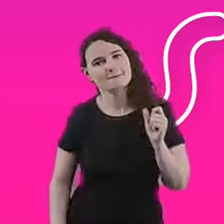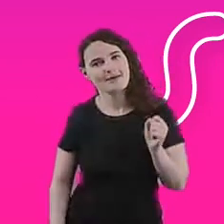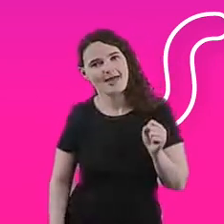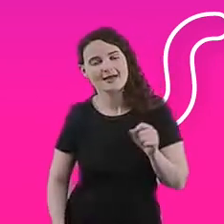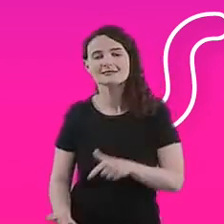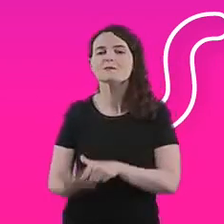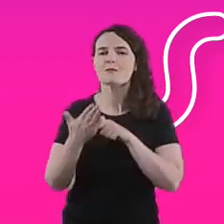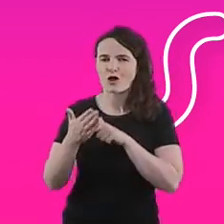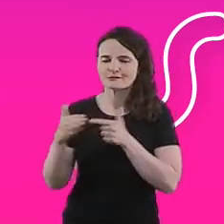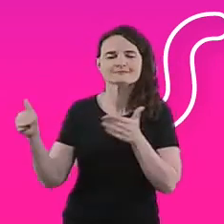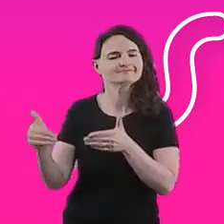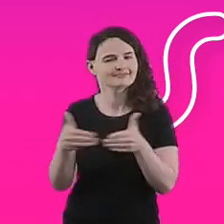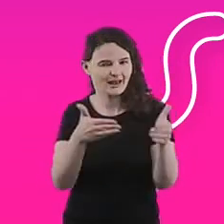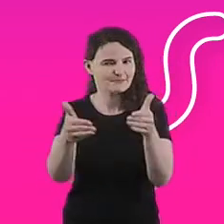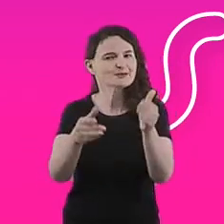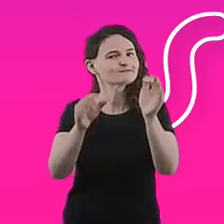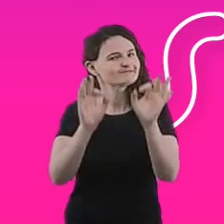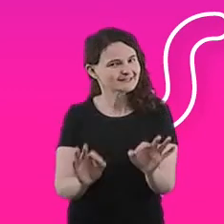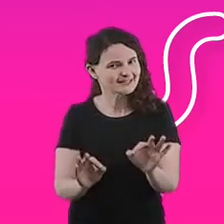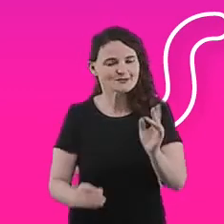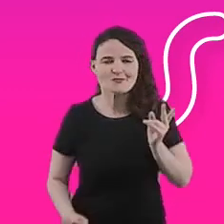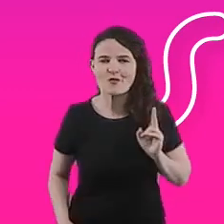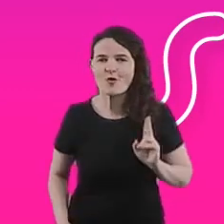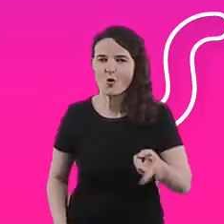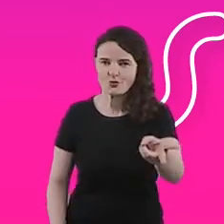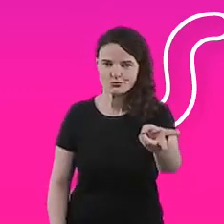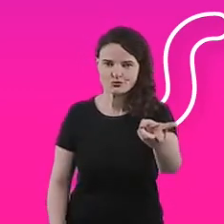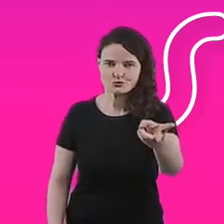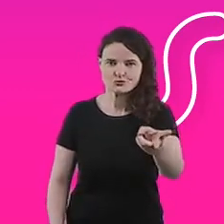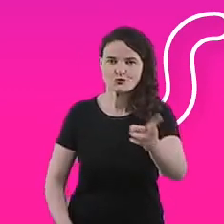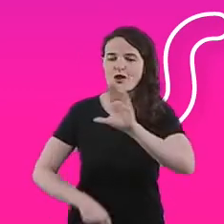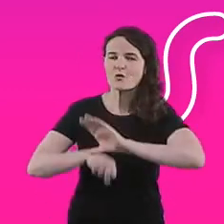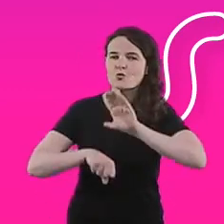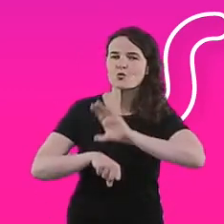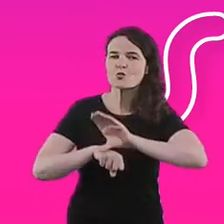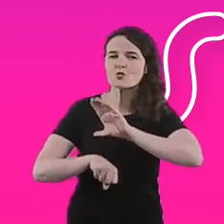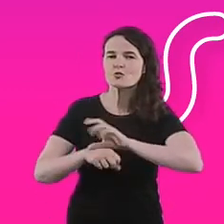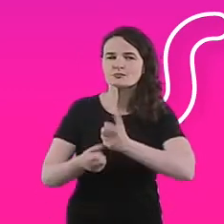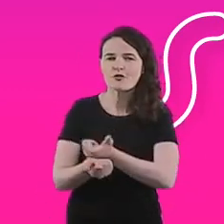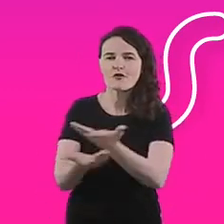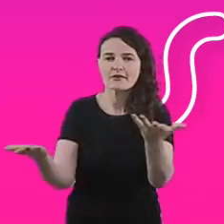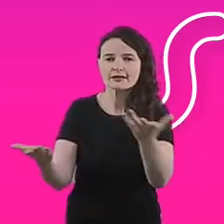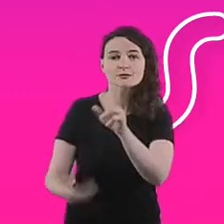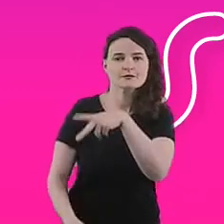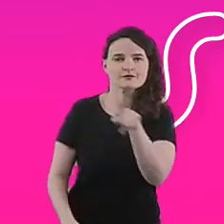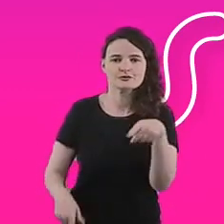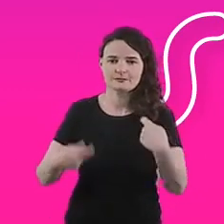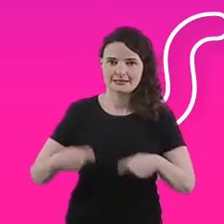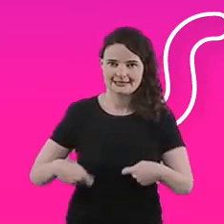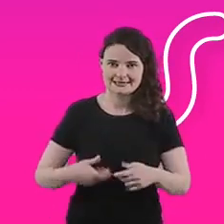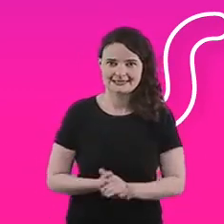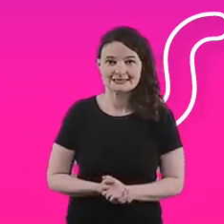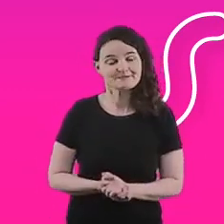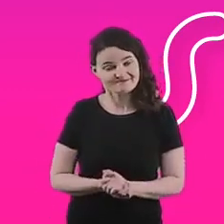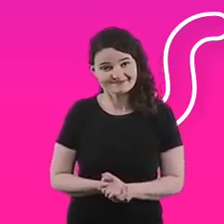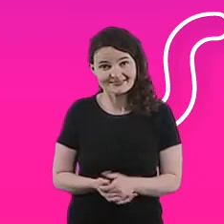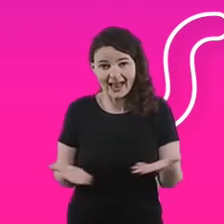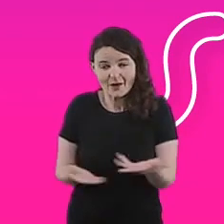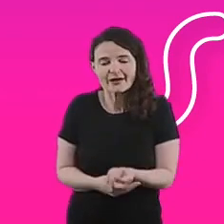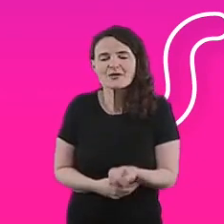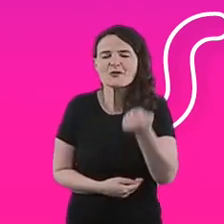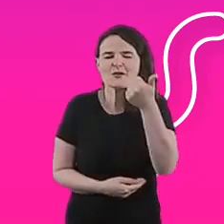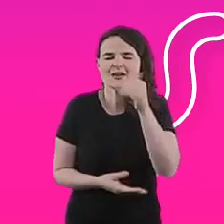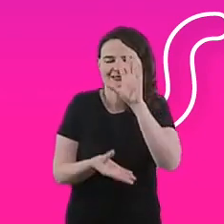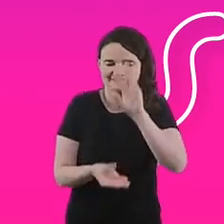caminho certo no sentido de continuar ofertando esses materiais que os professores tanto precisam. Né, e já caminhando para o fim, acho que para o final